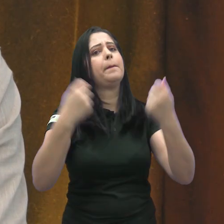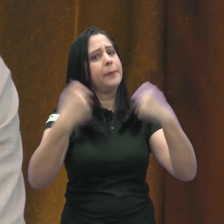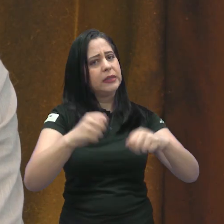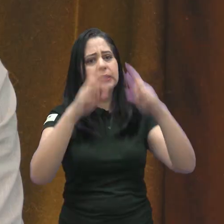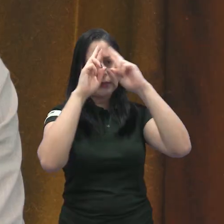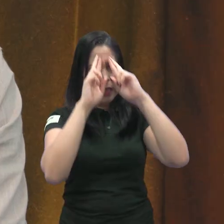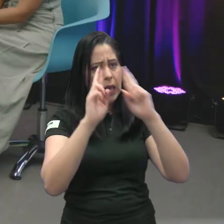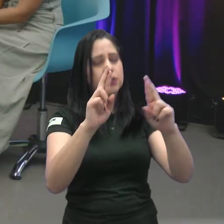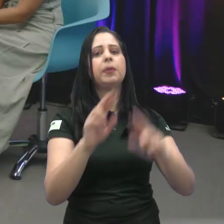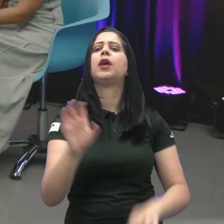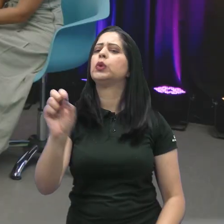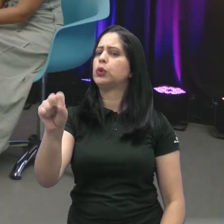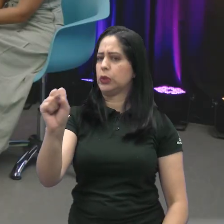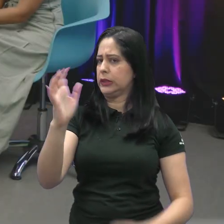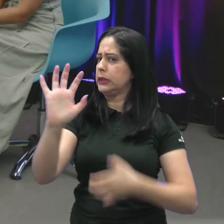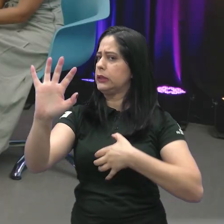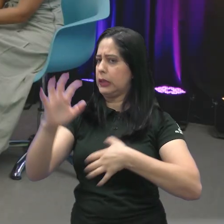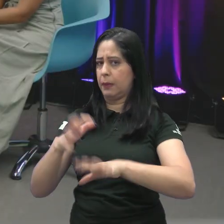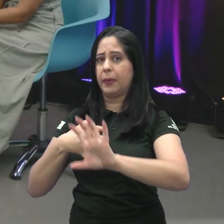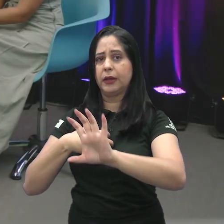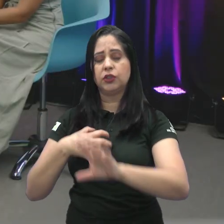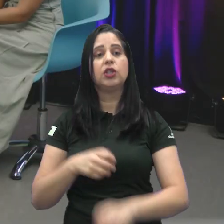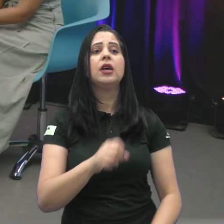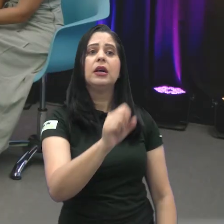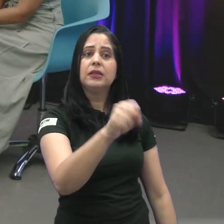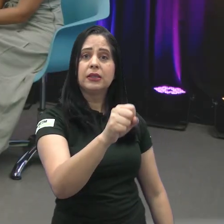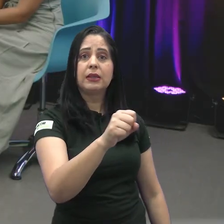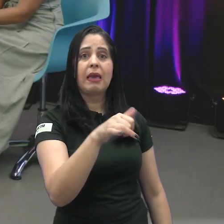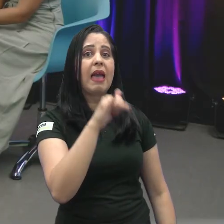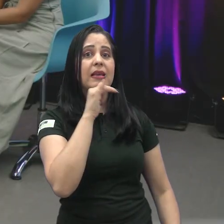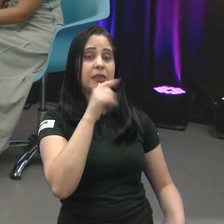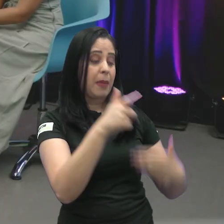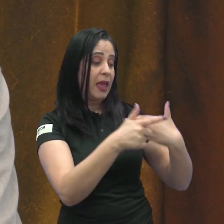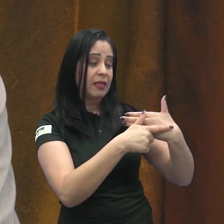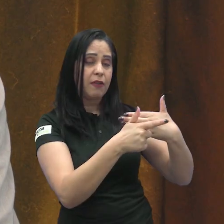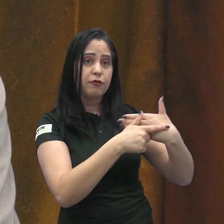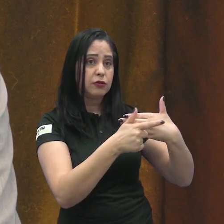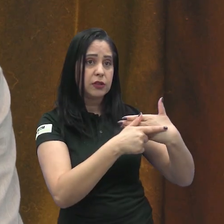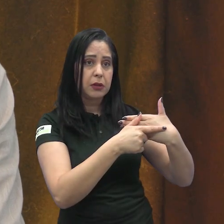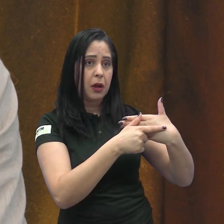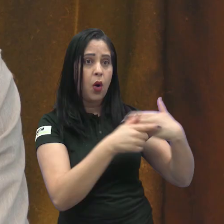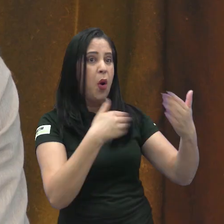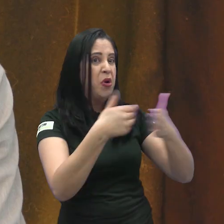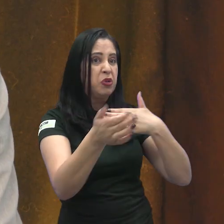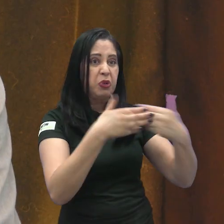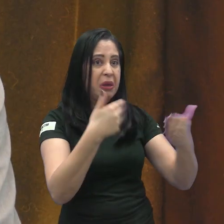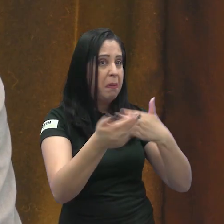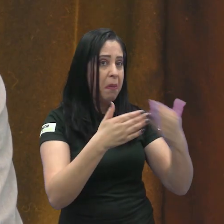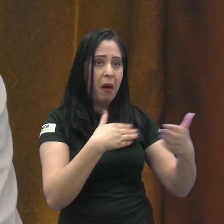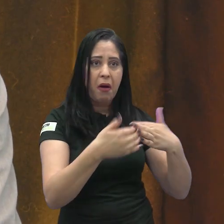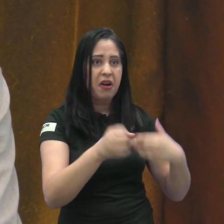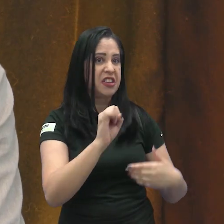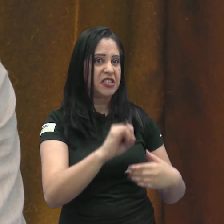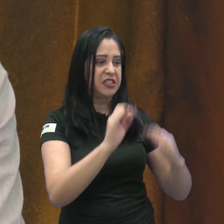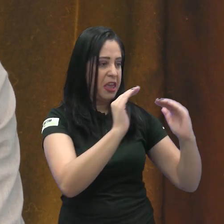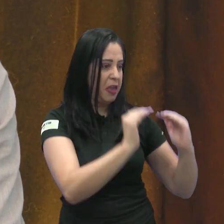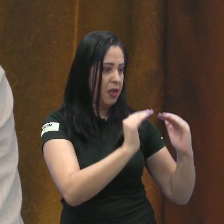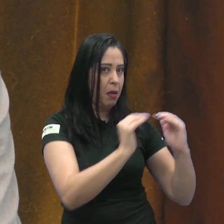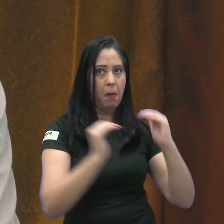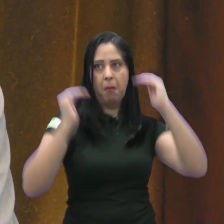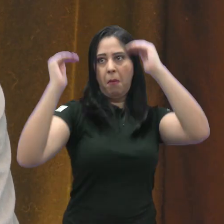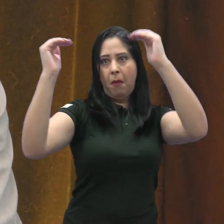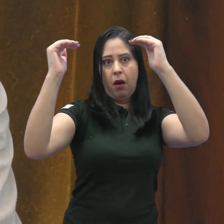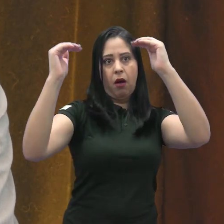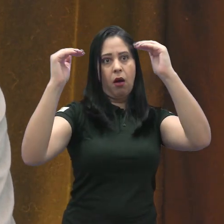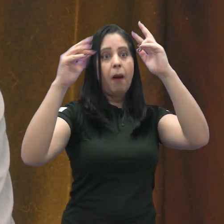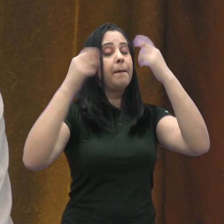tudo. Exato. Desde Empatia, o menor né, cargo aqui na Câmara, eu sempre falo, o menor cargo aqui você tem que respeitar. Exato. Do menor ao maior.